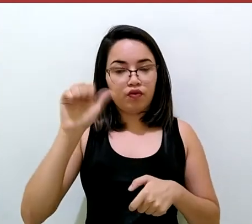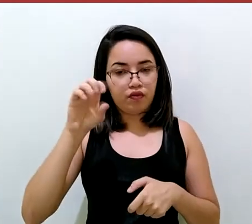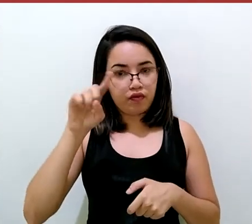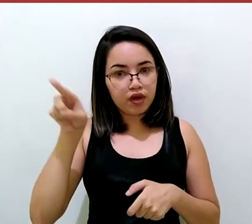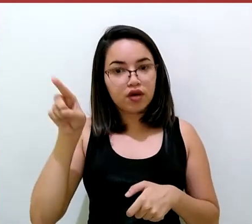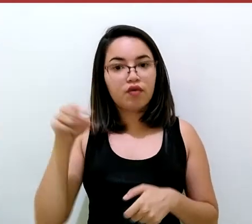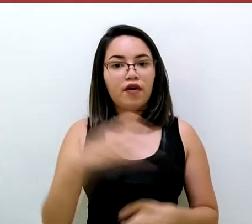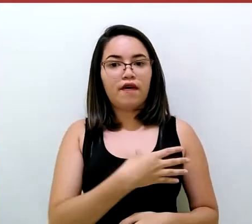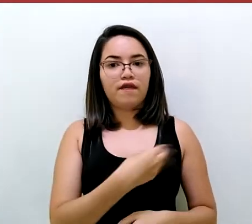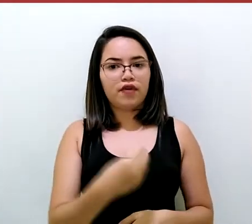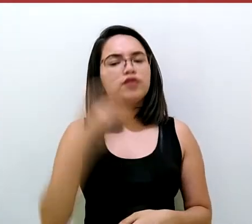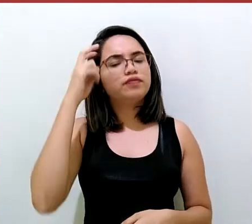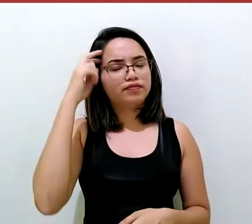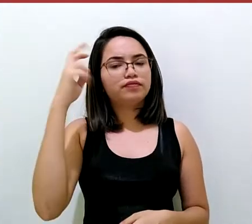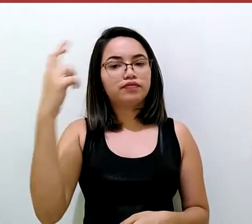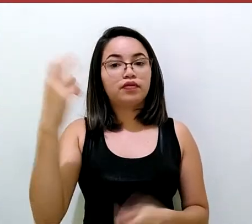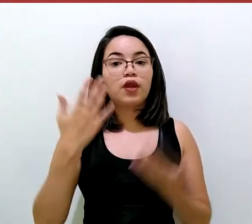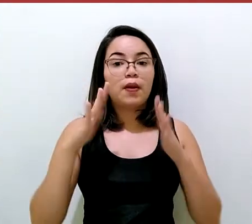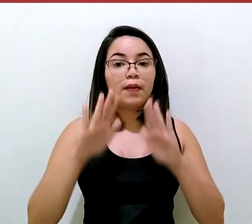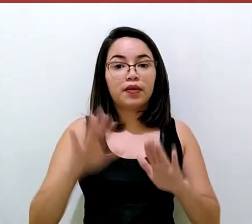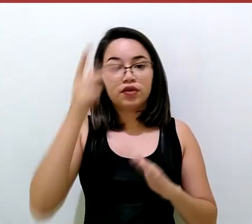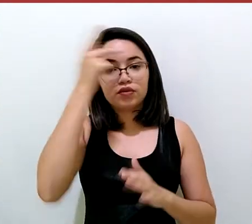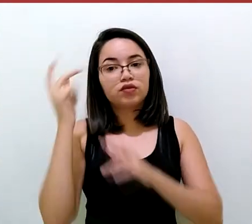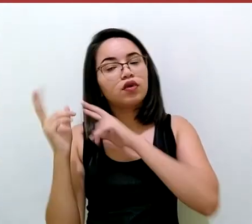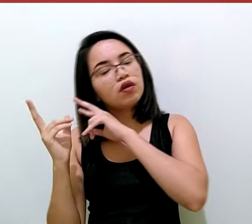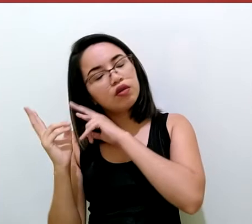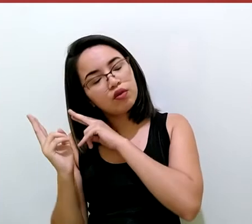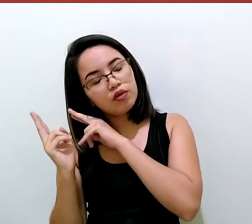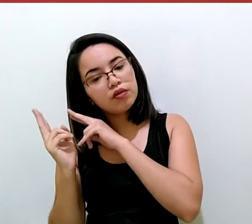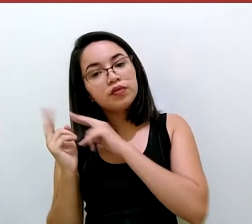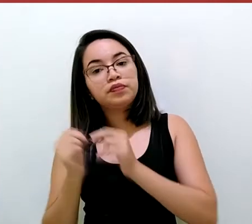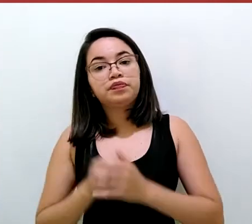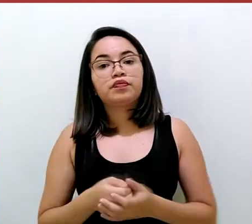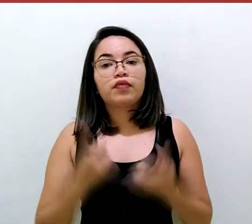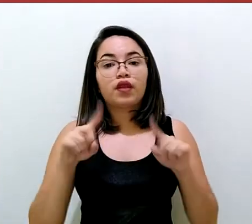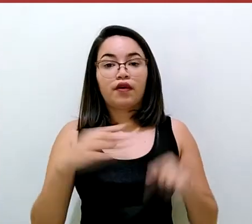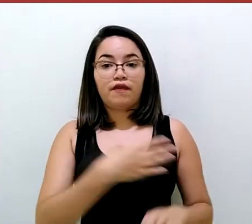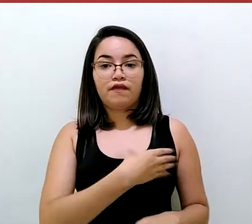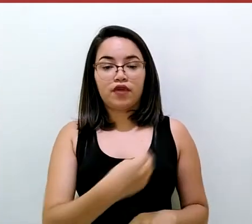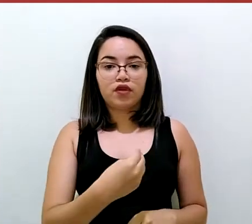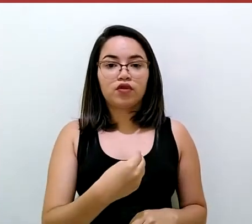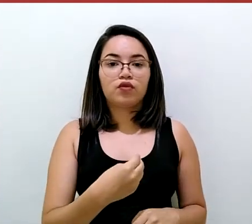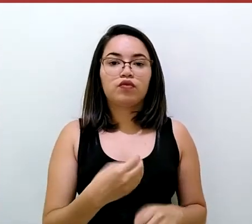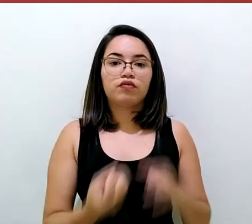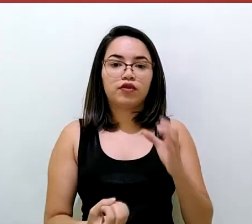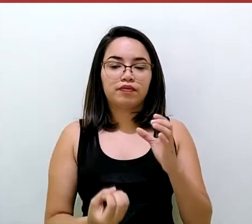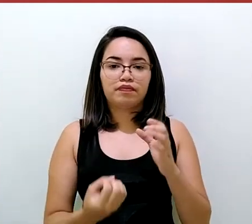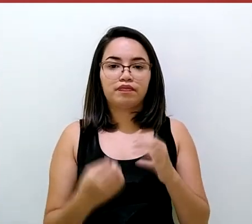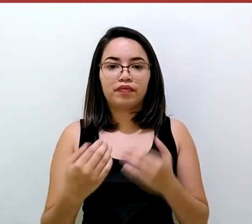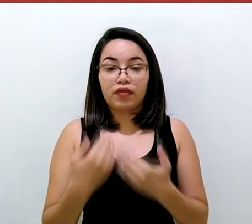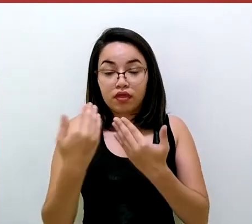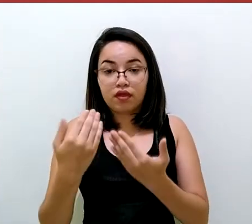verão é filho sensato, mas aquele que dorme durante a ceifa é filho que